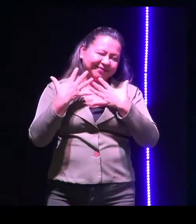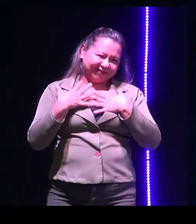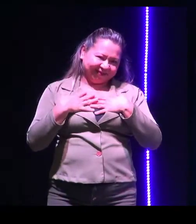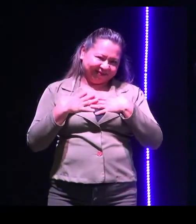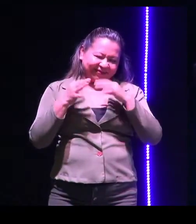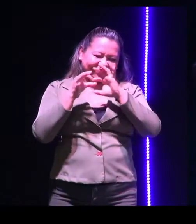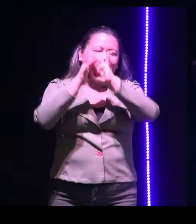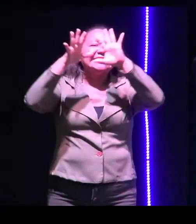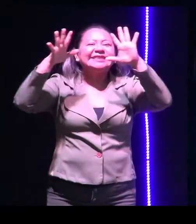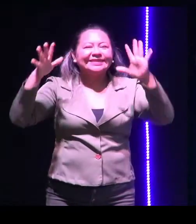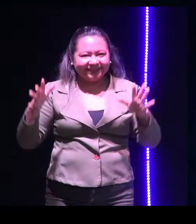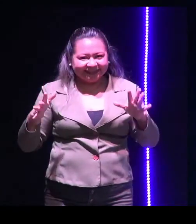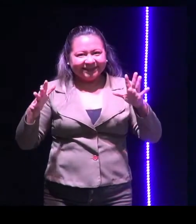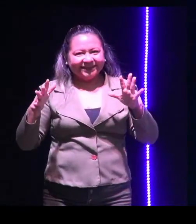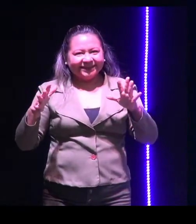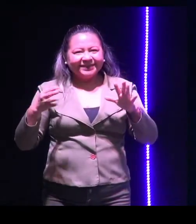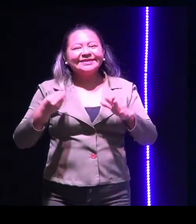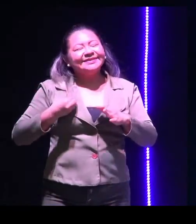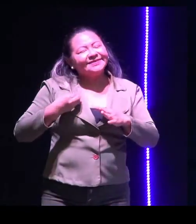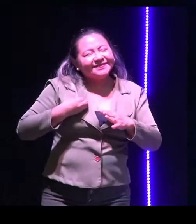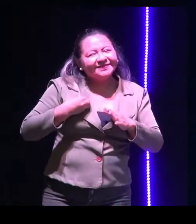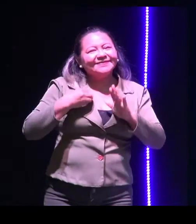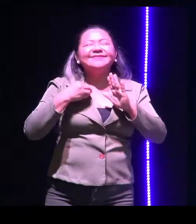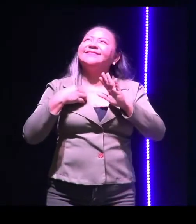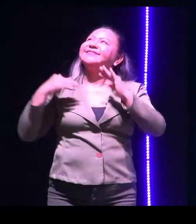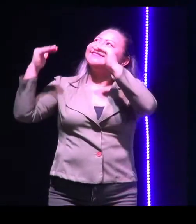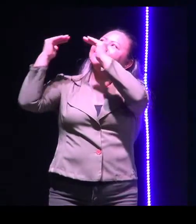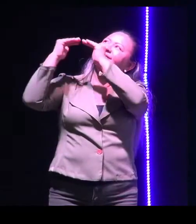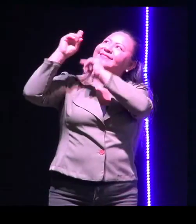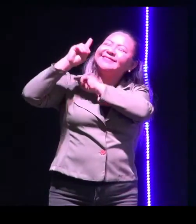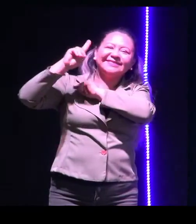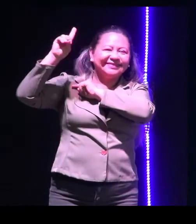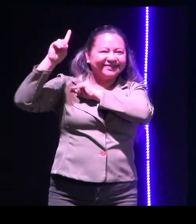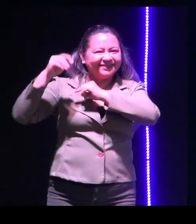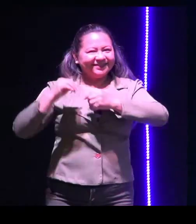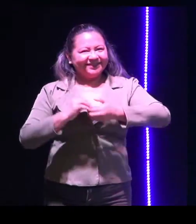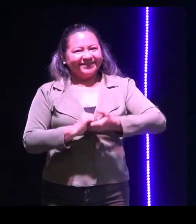liberdade. Liberdade para vivermos os propósitos de Deus.